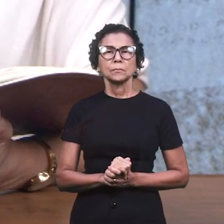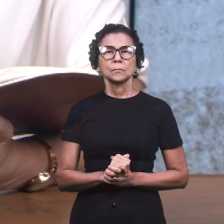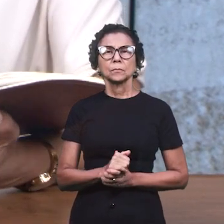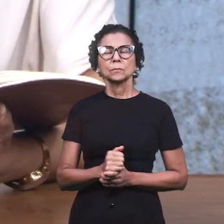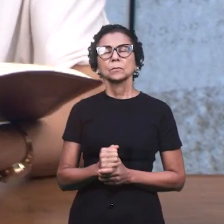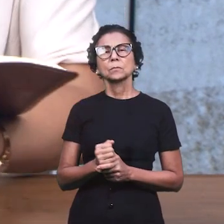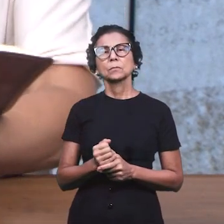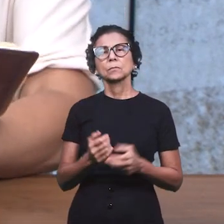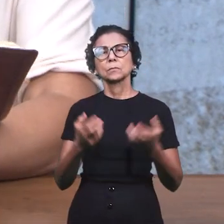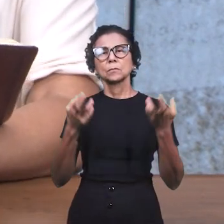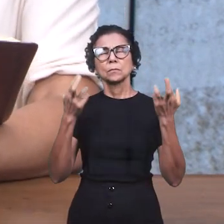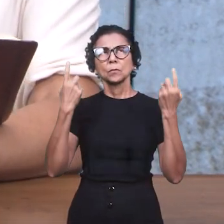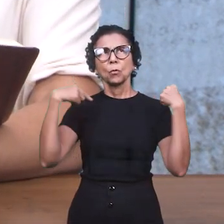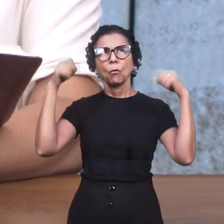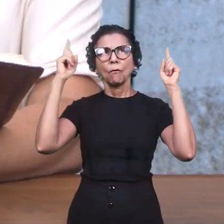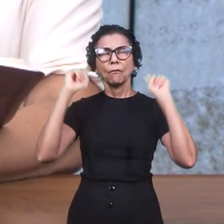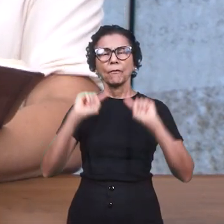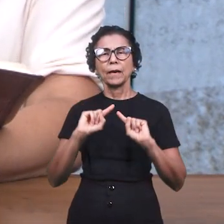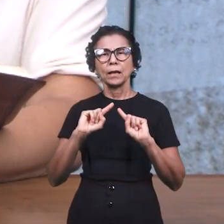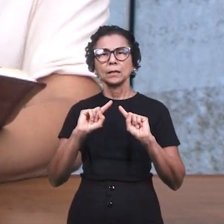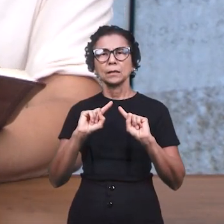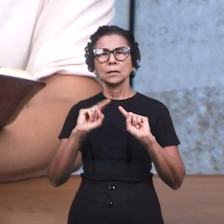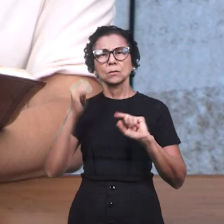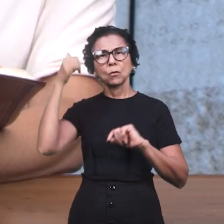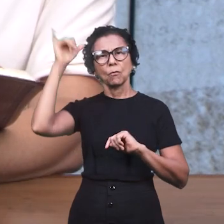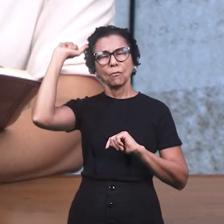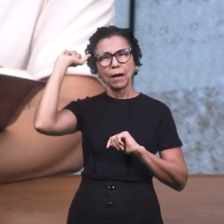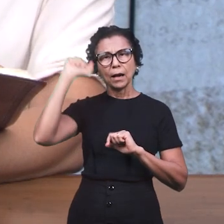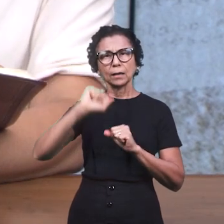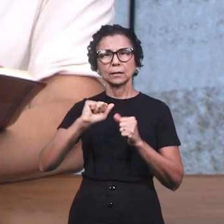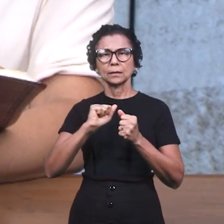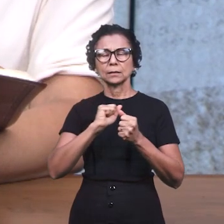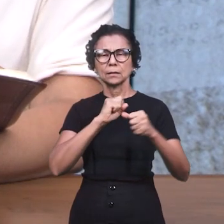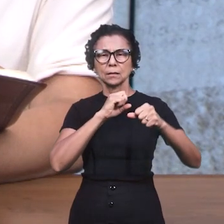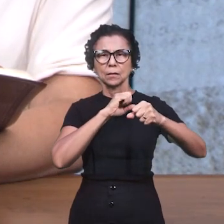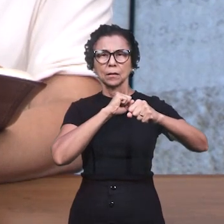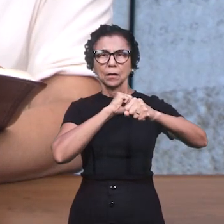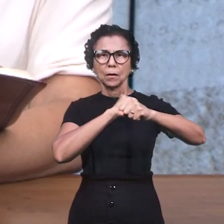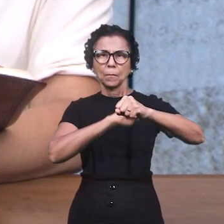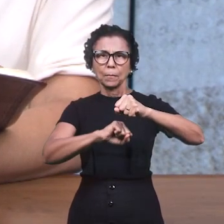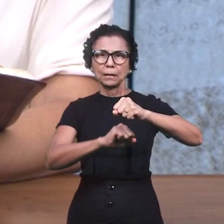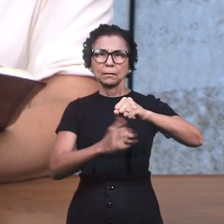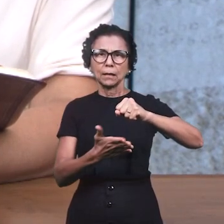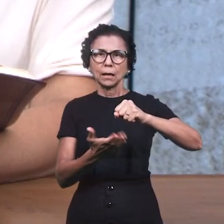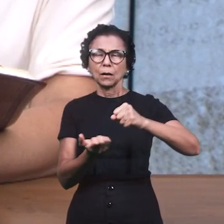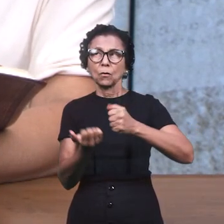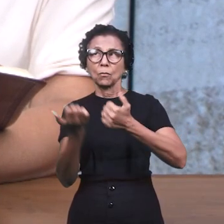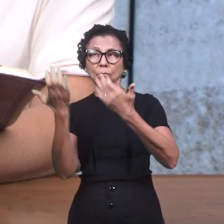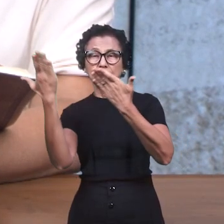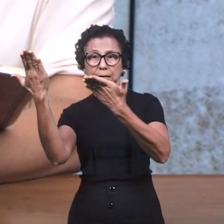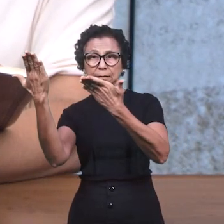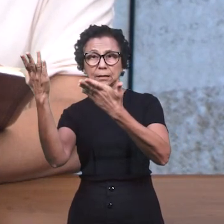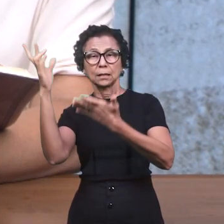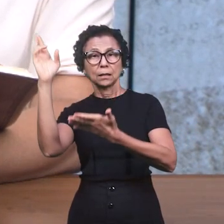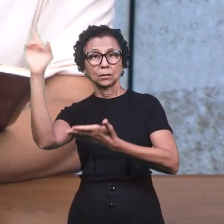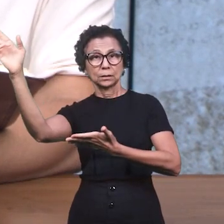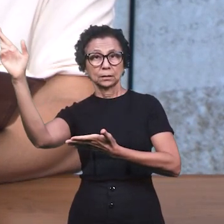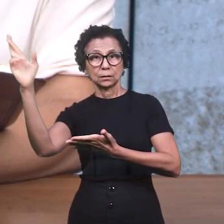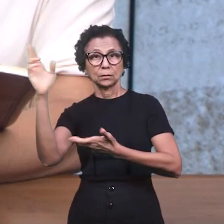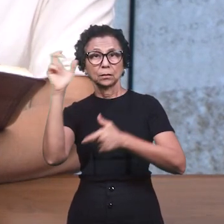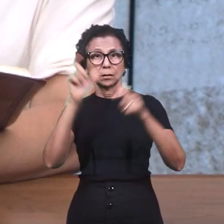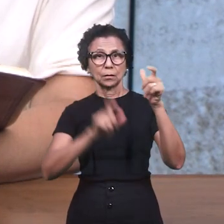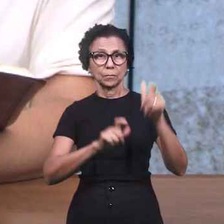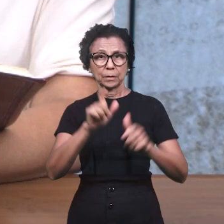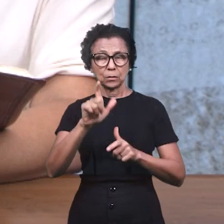suave de ovelhas ou vacas, então aquele que oferecer a sua oferta ao Senhor, por oferta